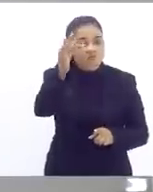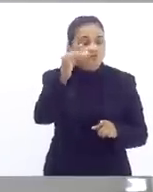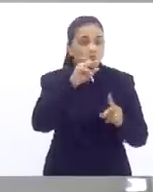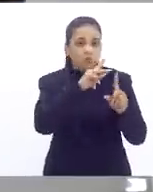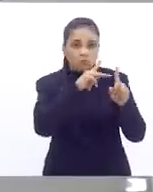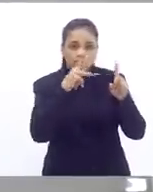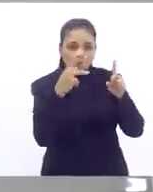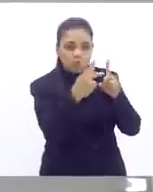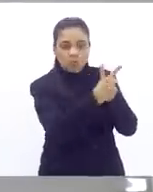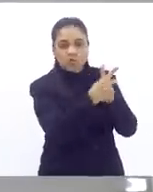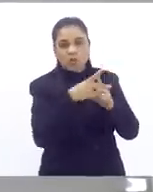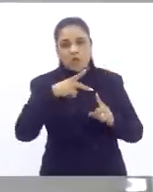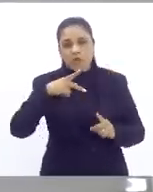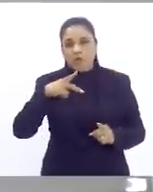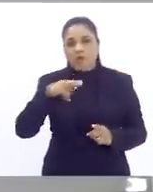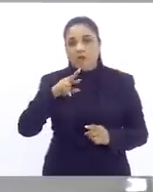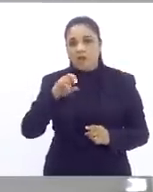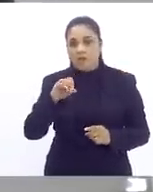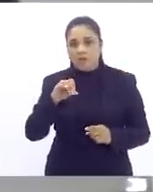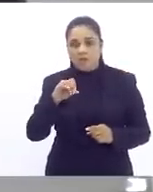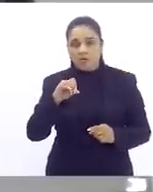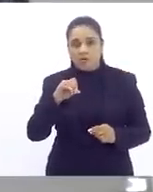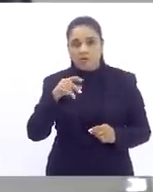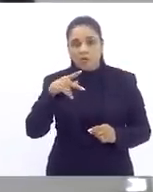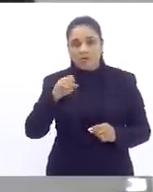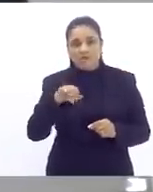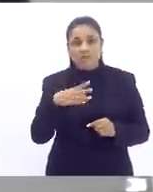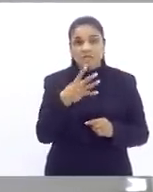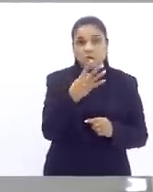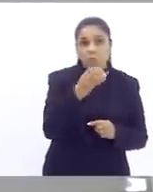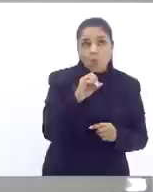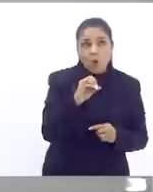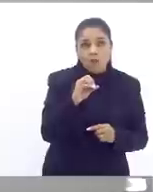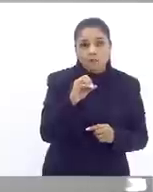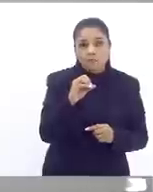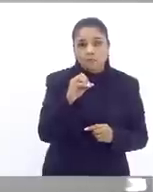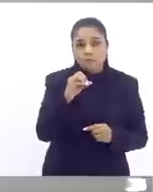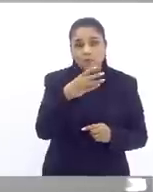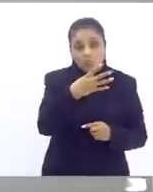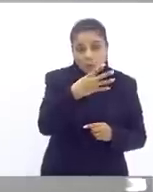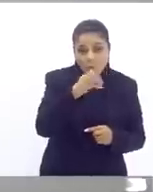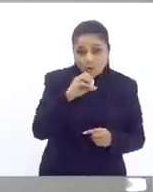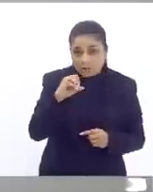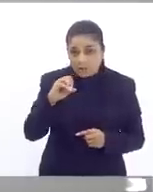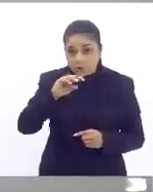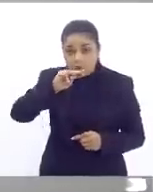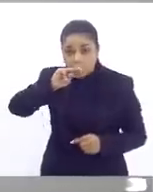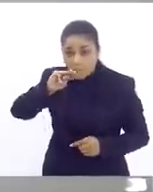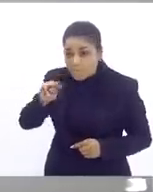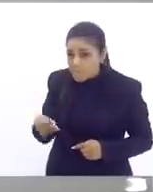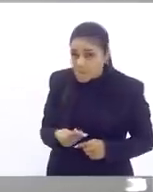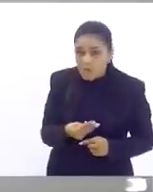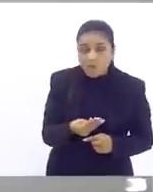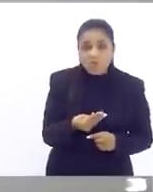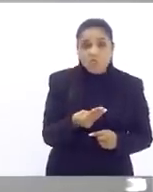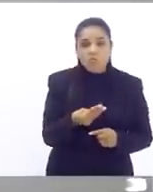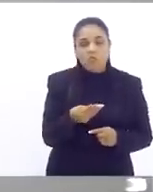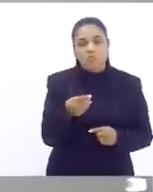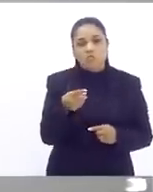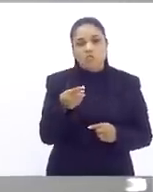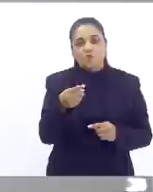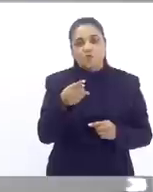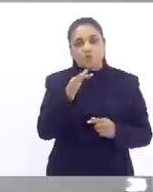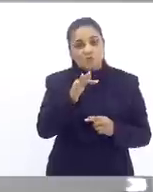esses 400 mil funcionários vão virar vínculos do Rio previdência